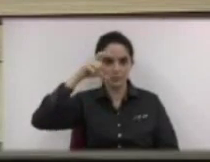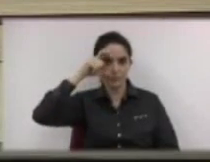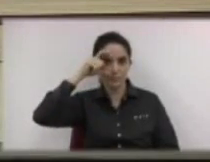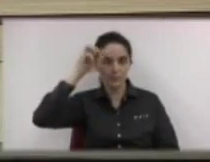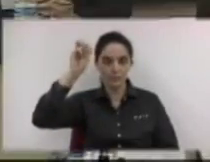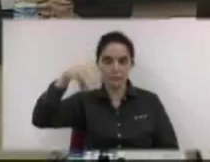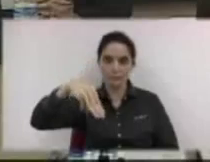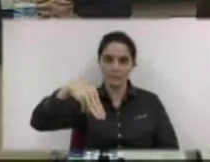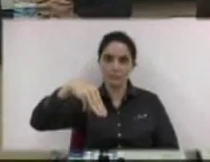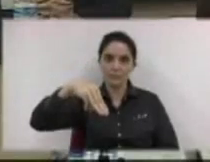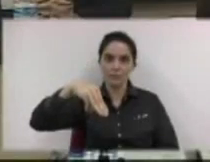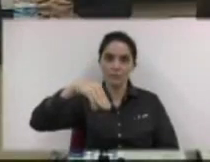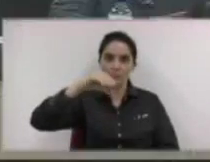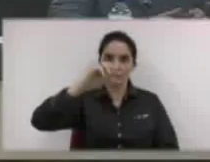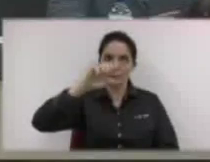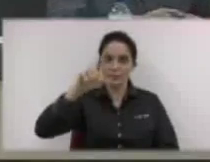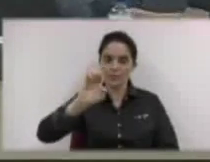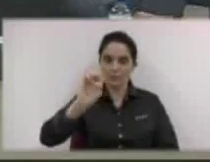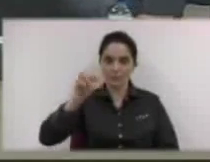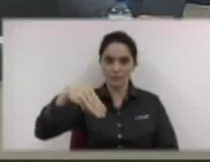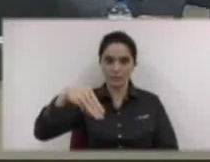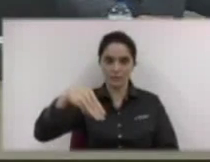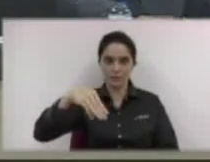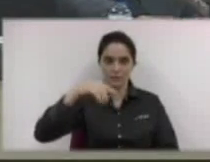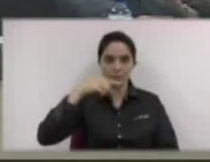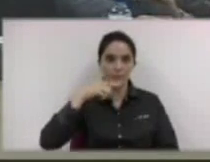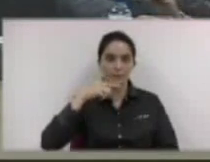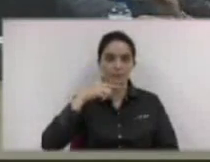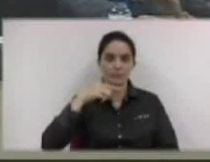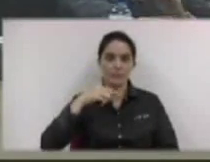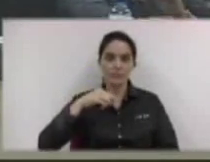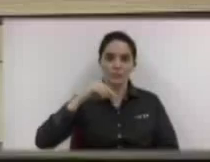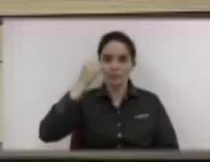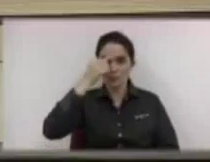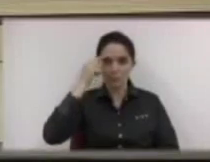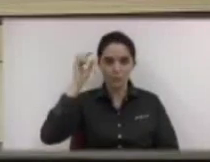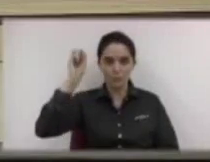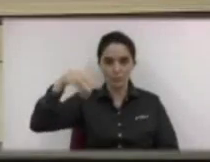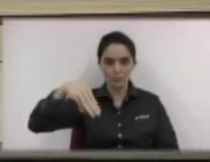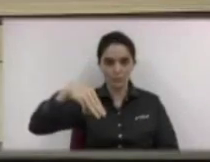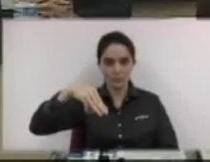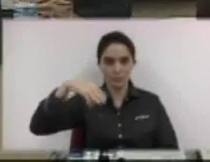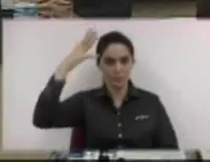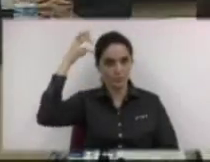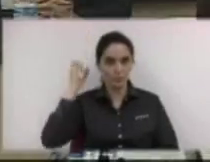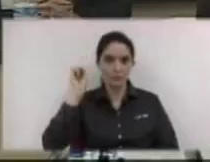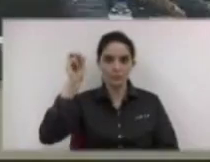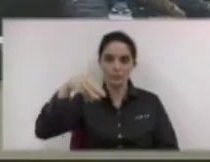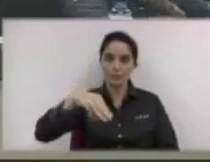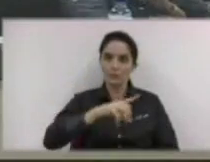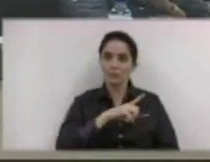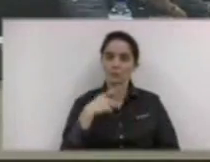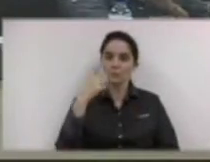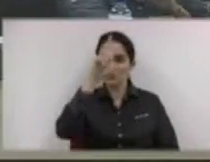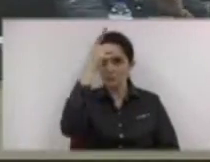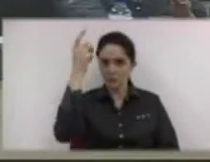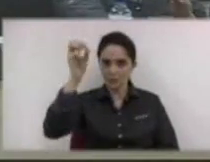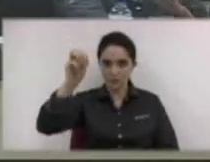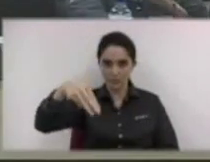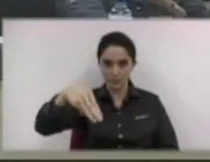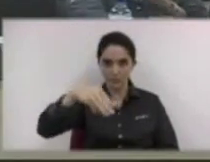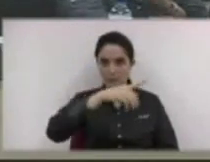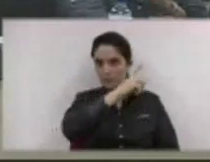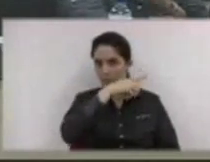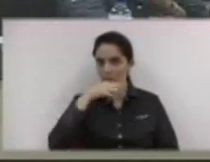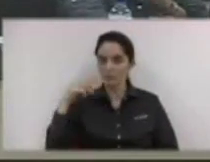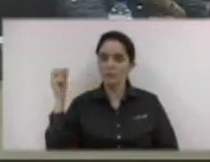Farid Zaini. Sim. Zé Damix. Sim. Doutor Júlio. Sim. Lubogo. Sim. Luizinho da Casa Kill. Sim.